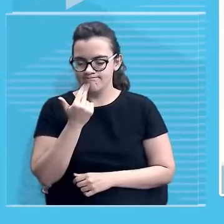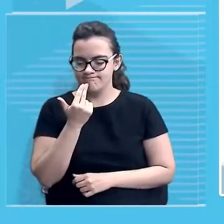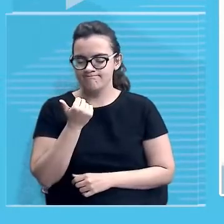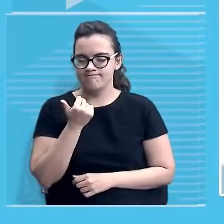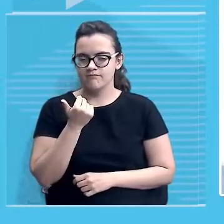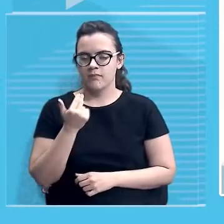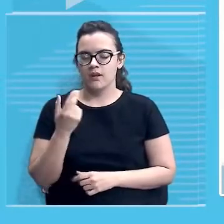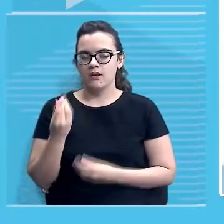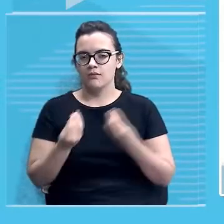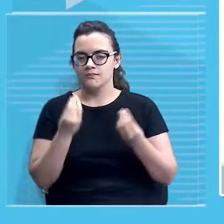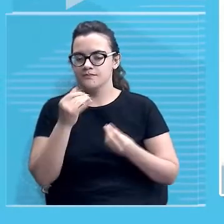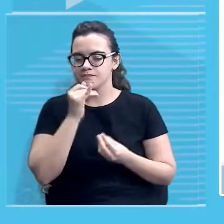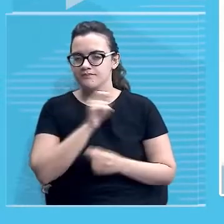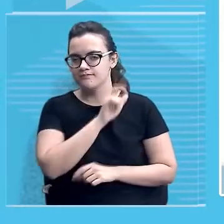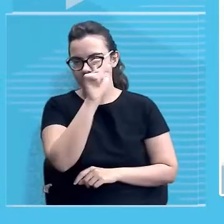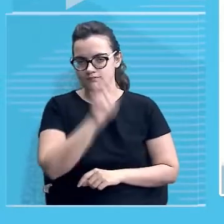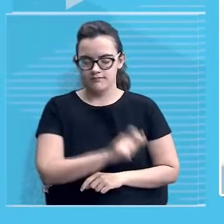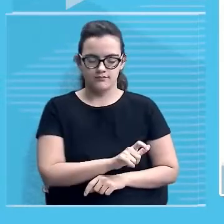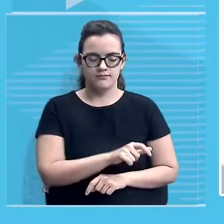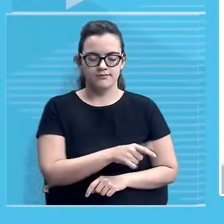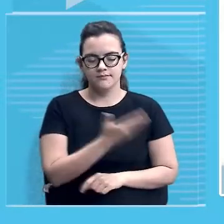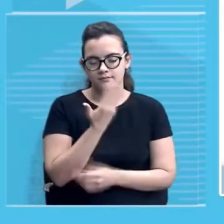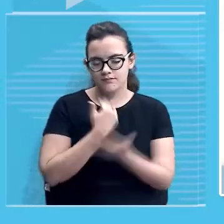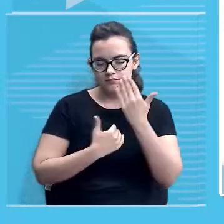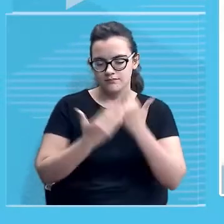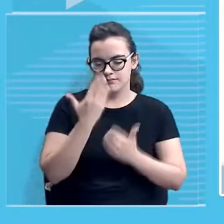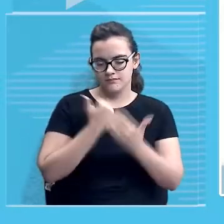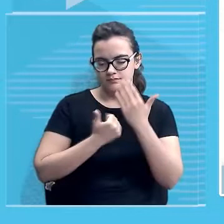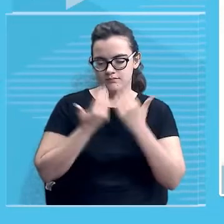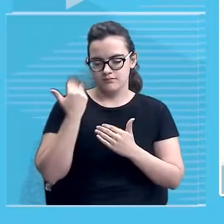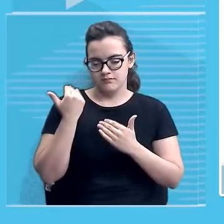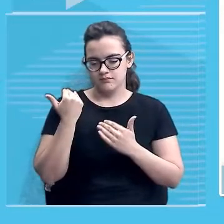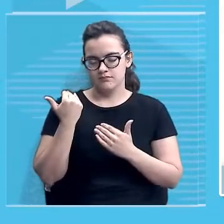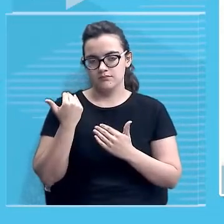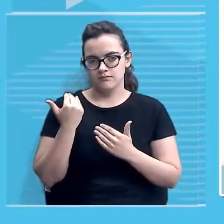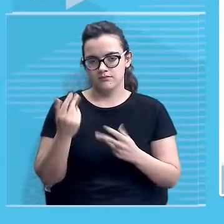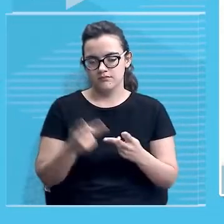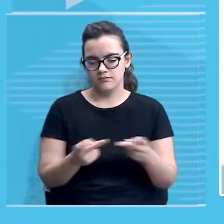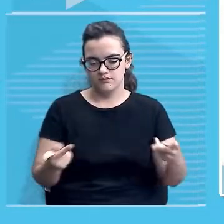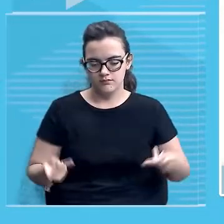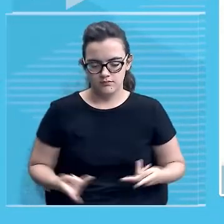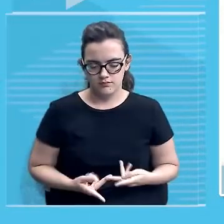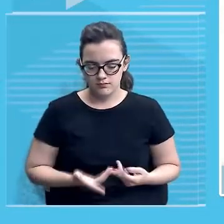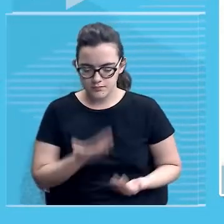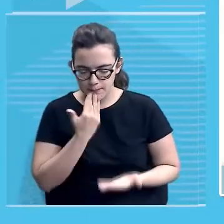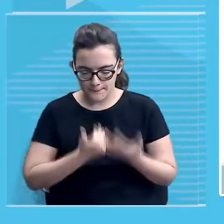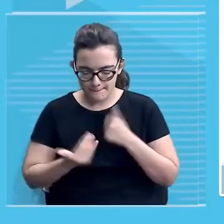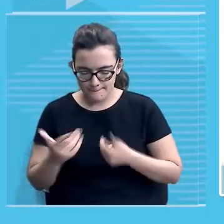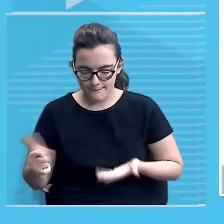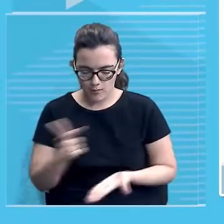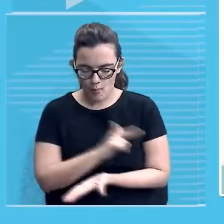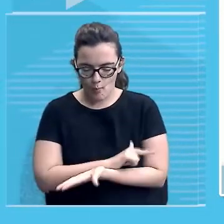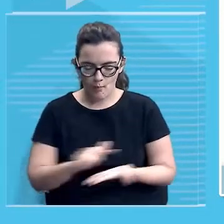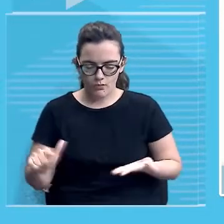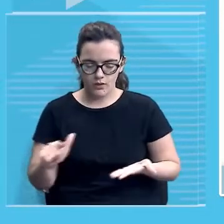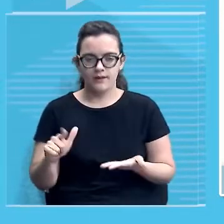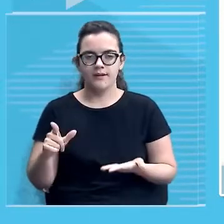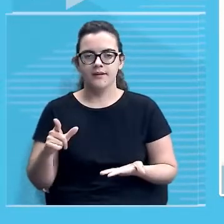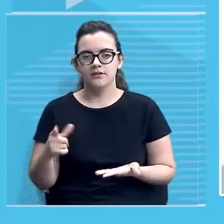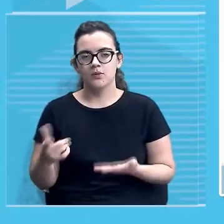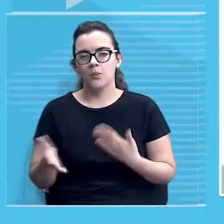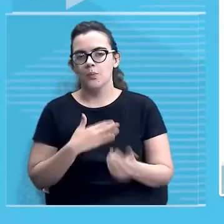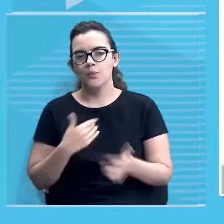Quando você consome um alimento, todo alimento, ele tem uma tabela